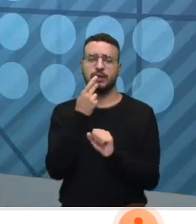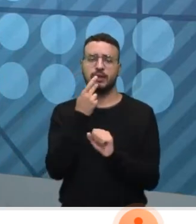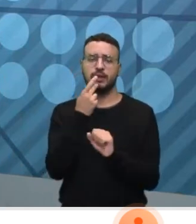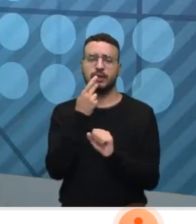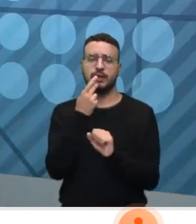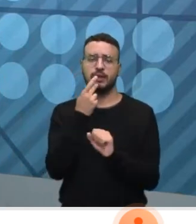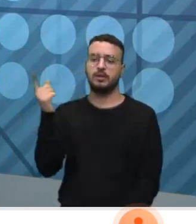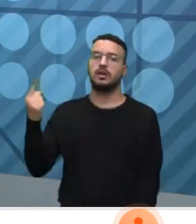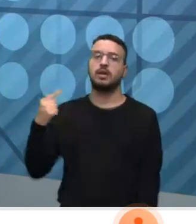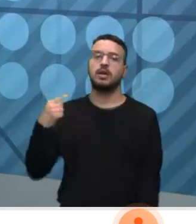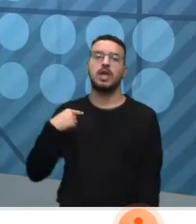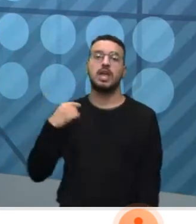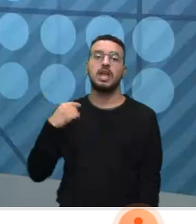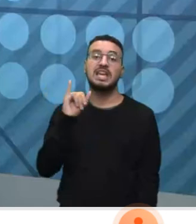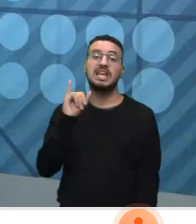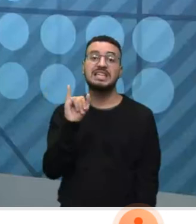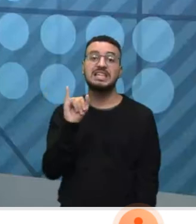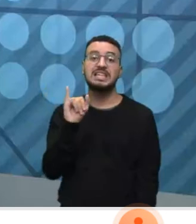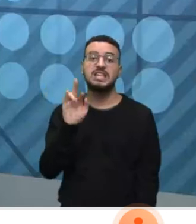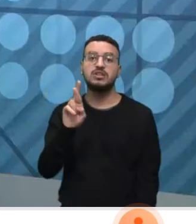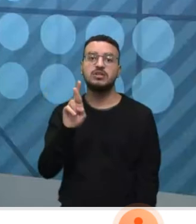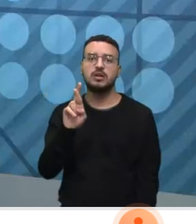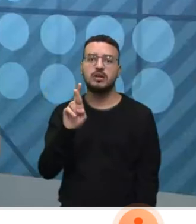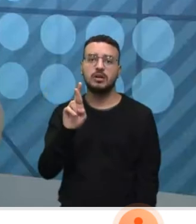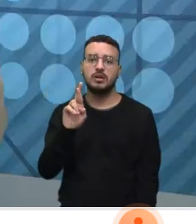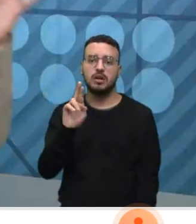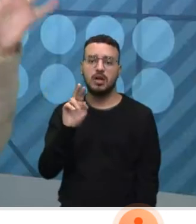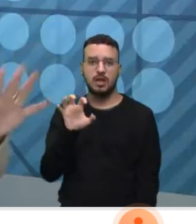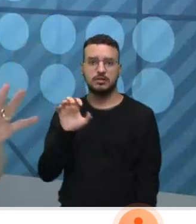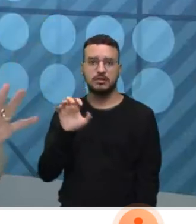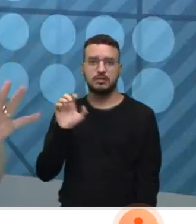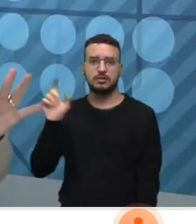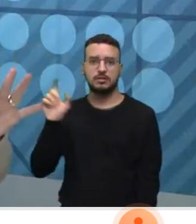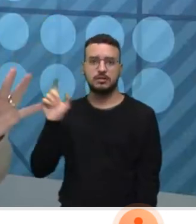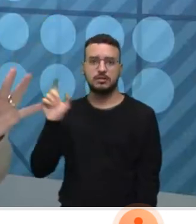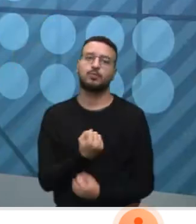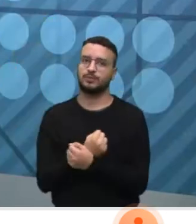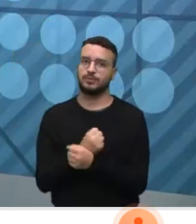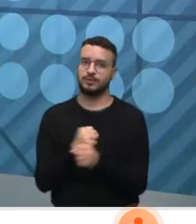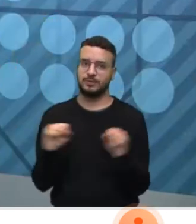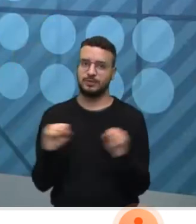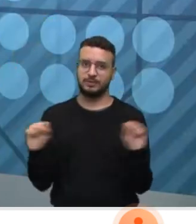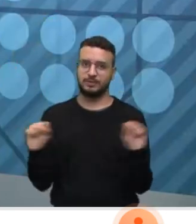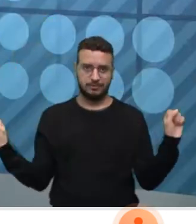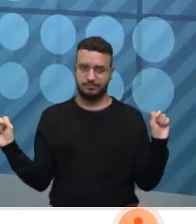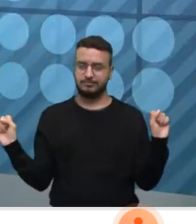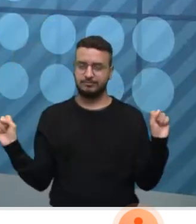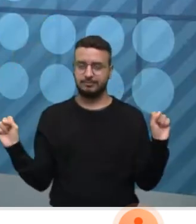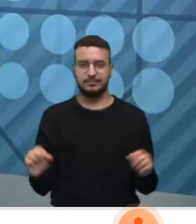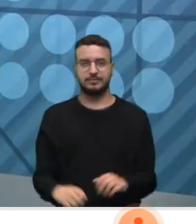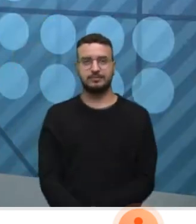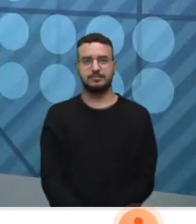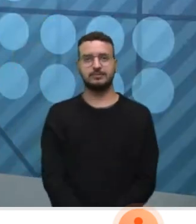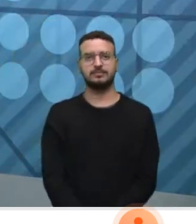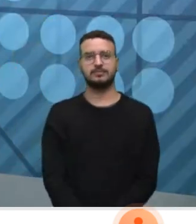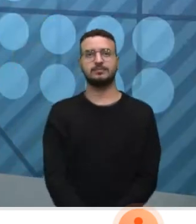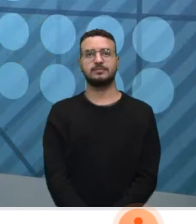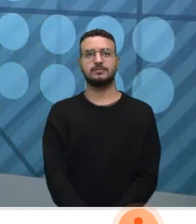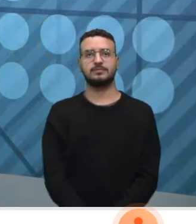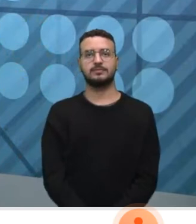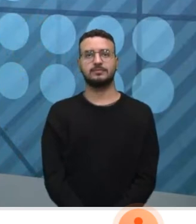é chegar. Então, visualmente, você consegue perceber. Ir e